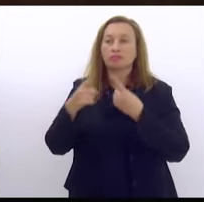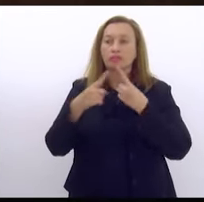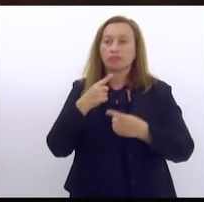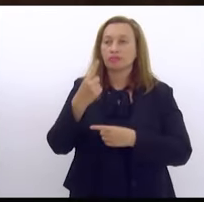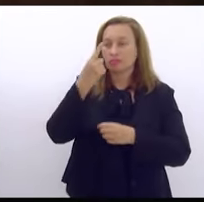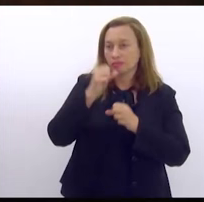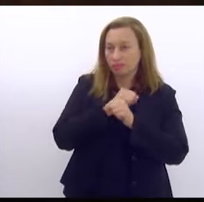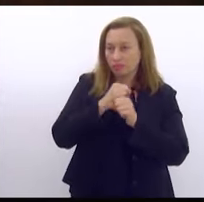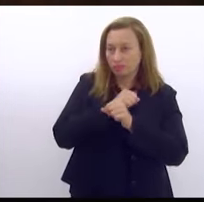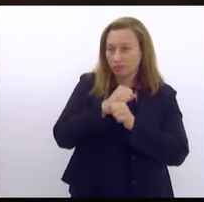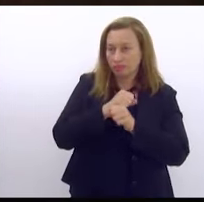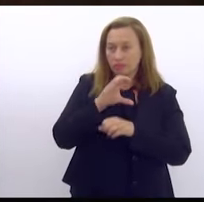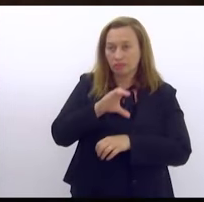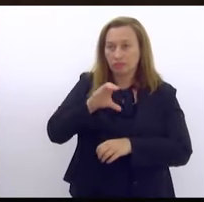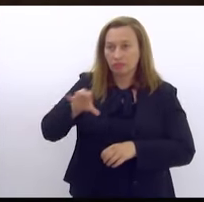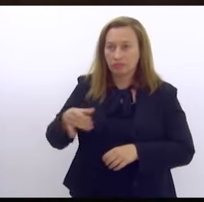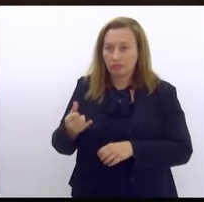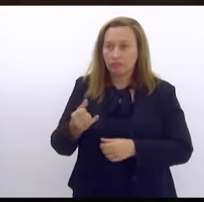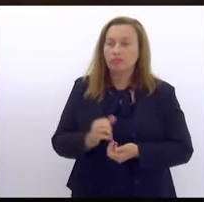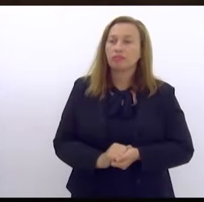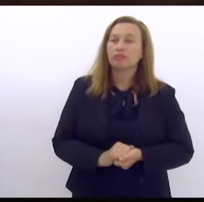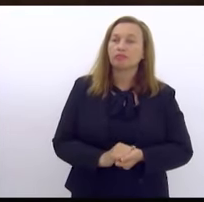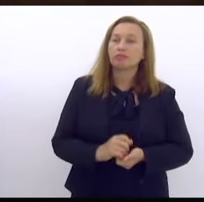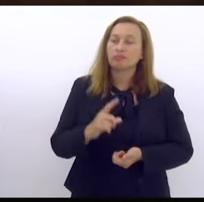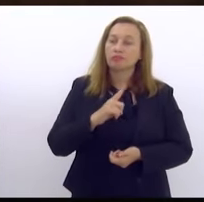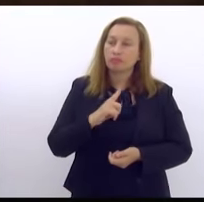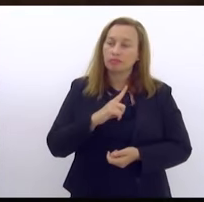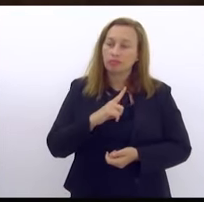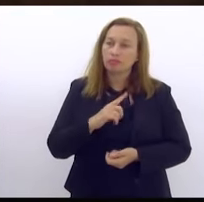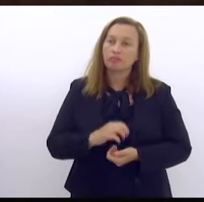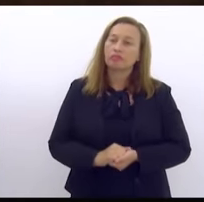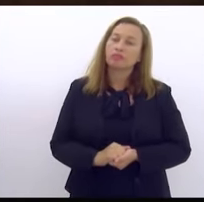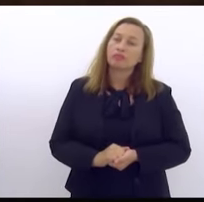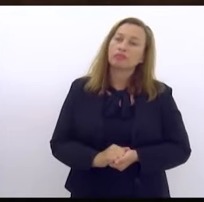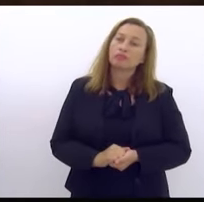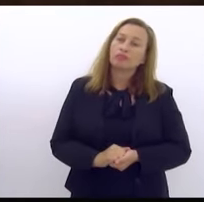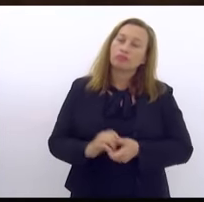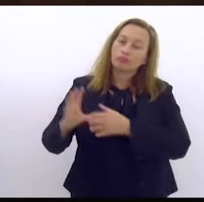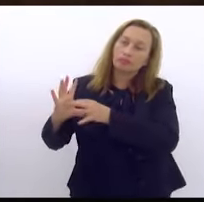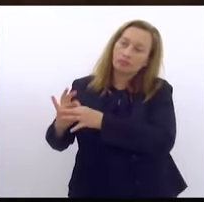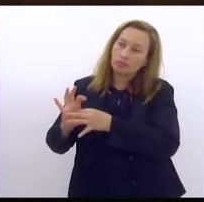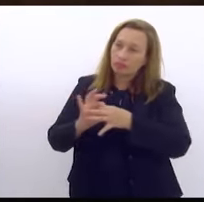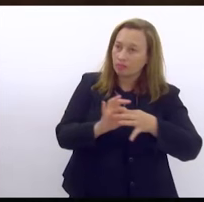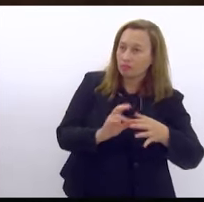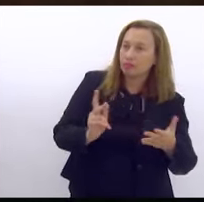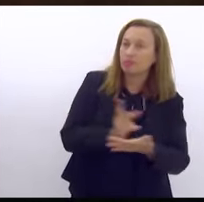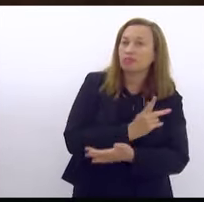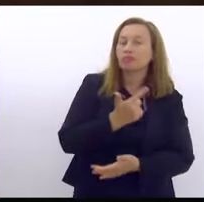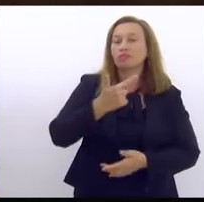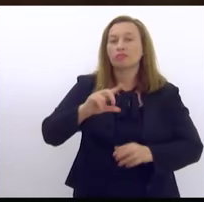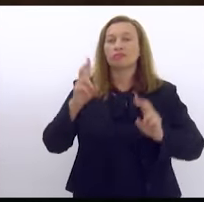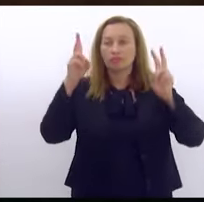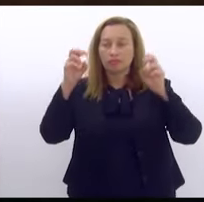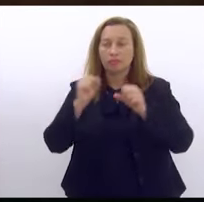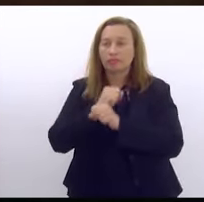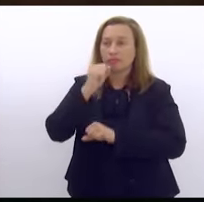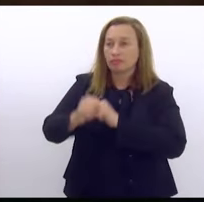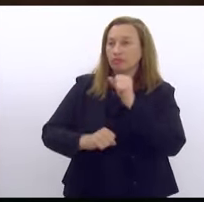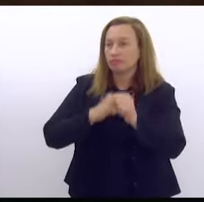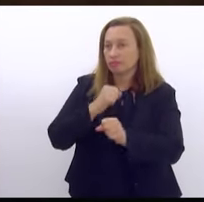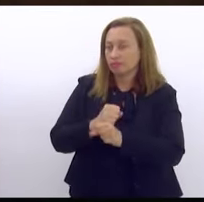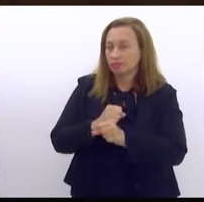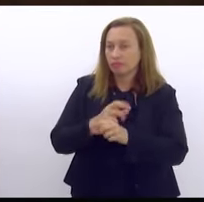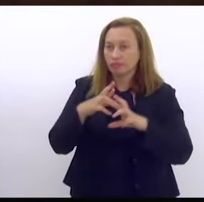ano. É um projeto que tem o condão, e assim acontecerá com outros temas durante o ano que vem, tem um condão